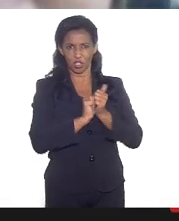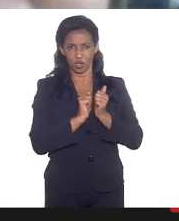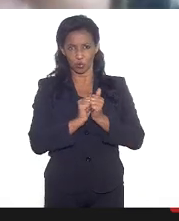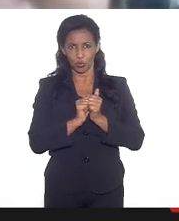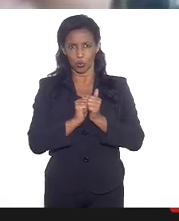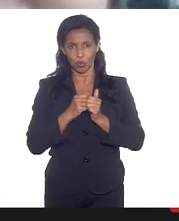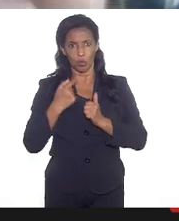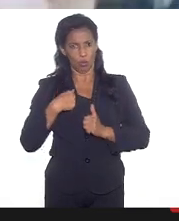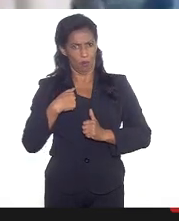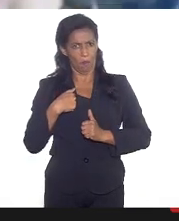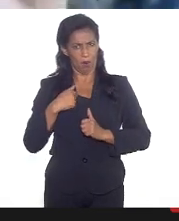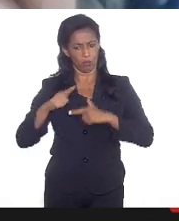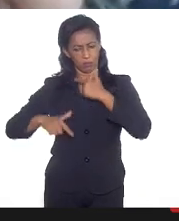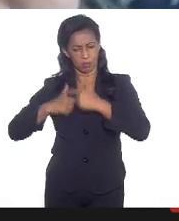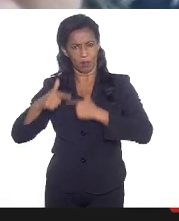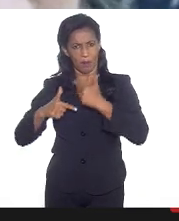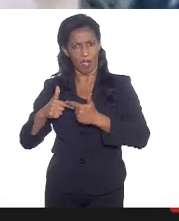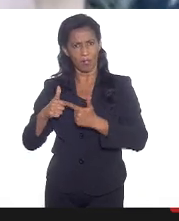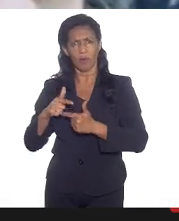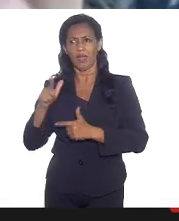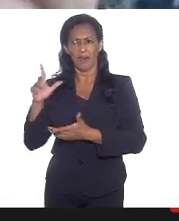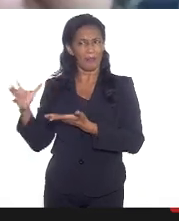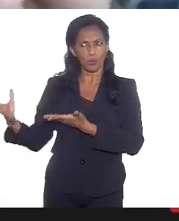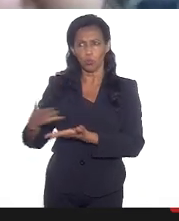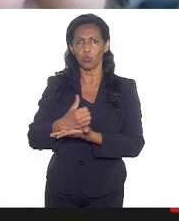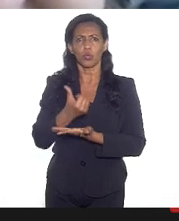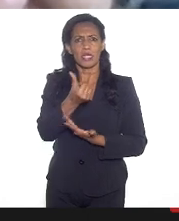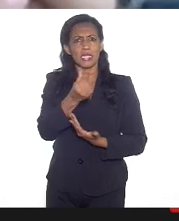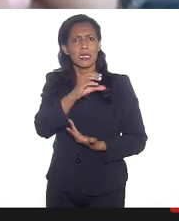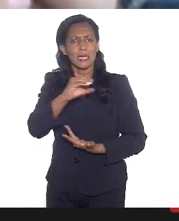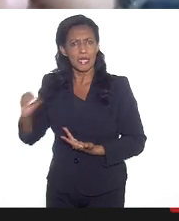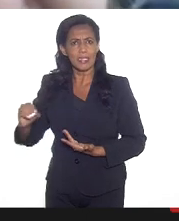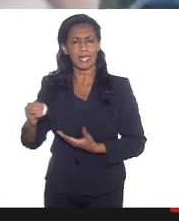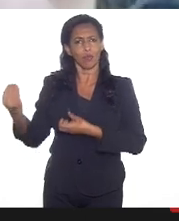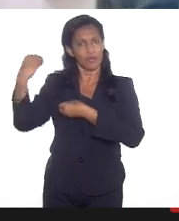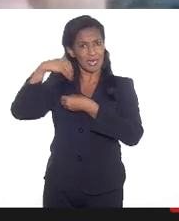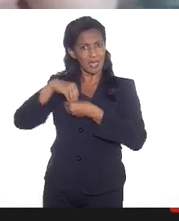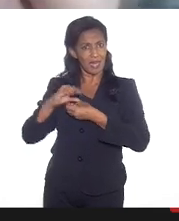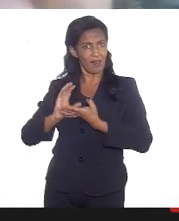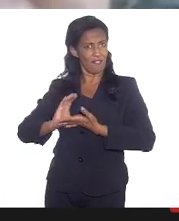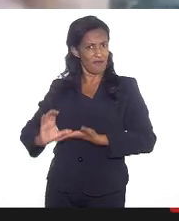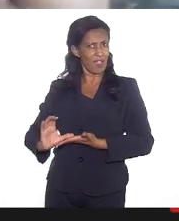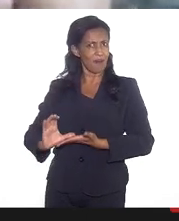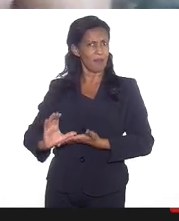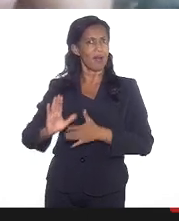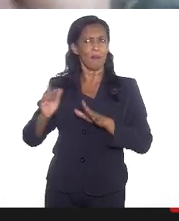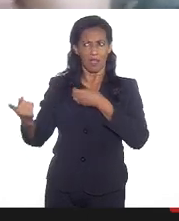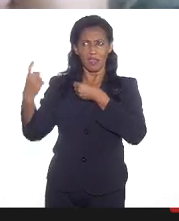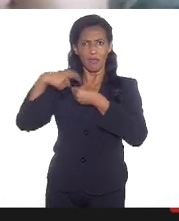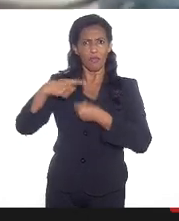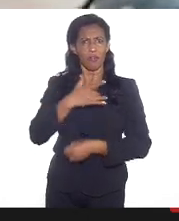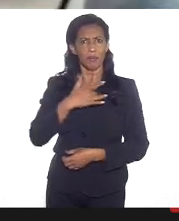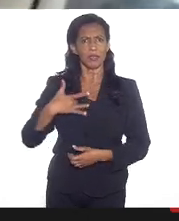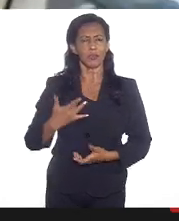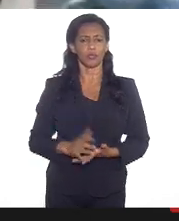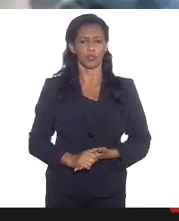para buscar os 600. Está certo? É lotação interna, é verba interna, mas pelo menos devolva para a